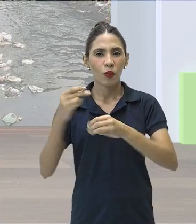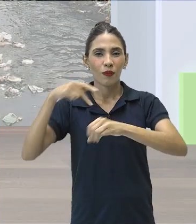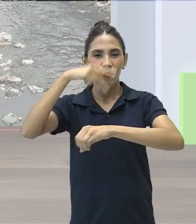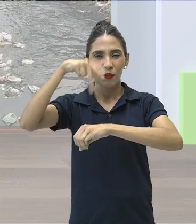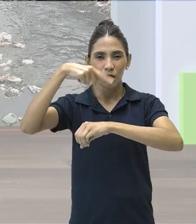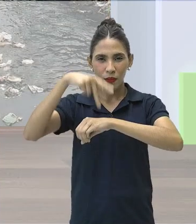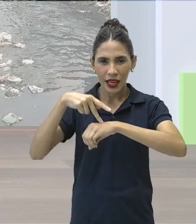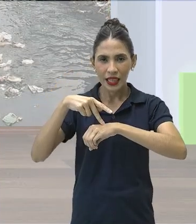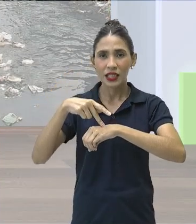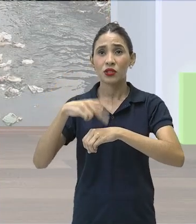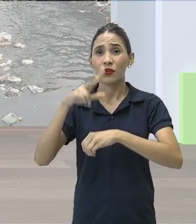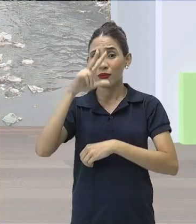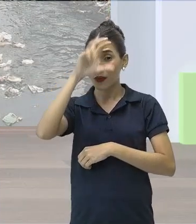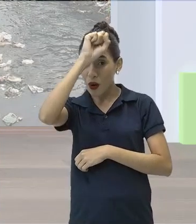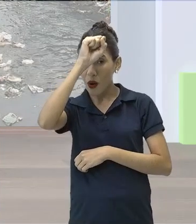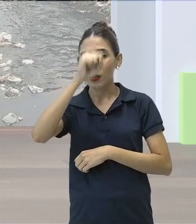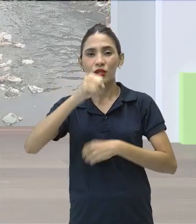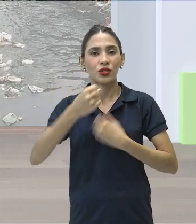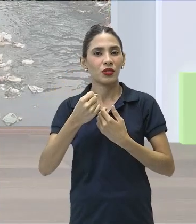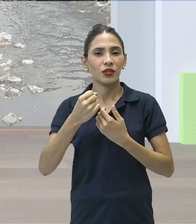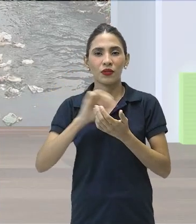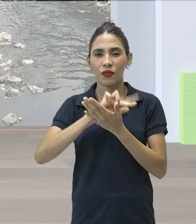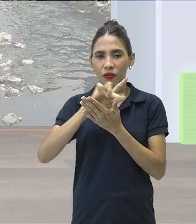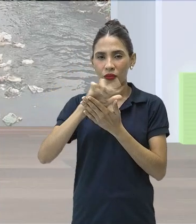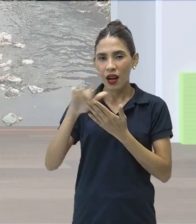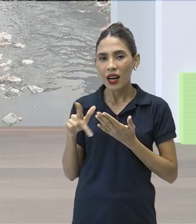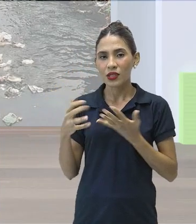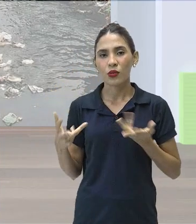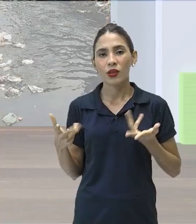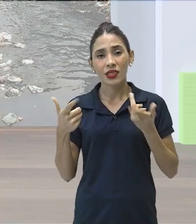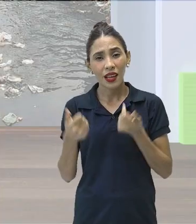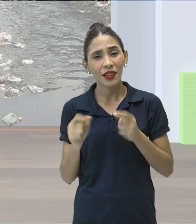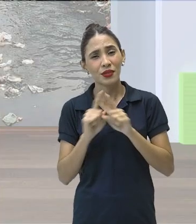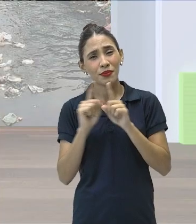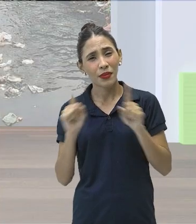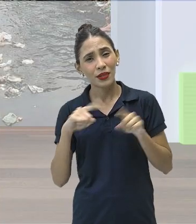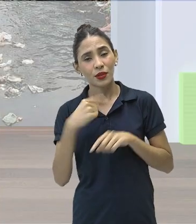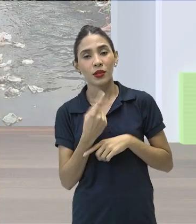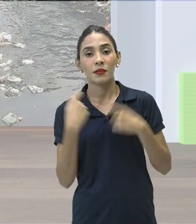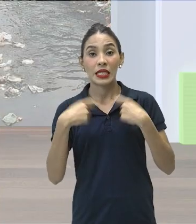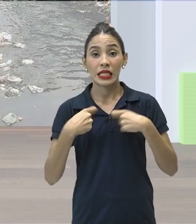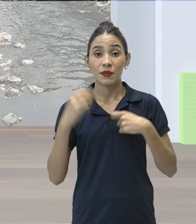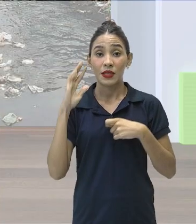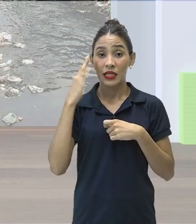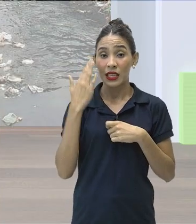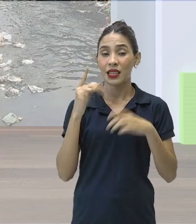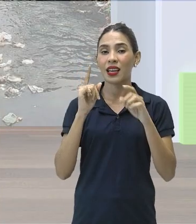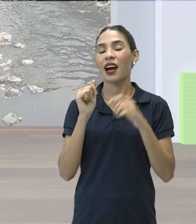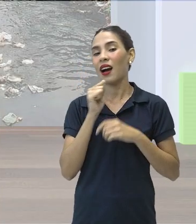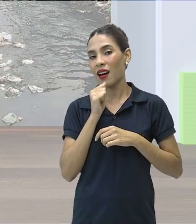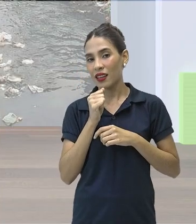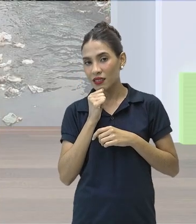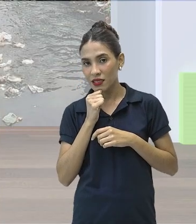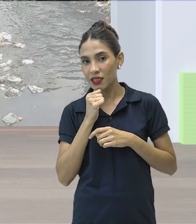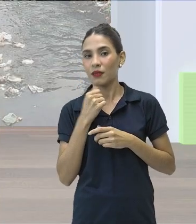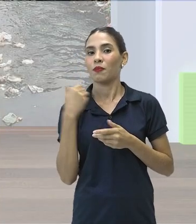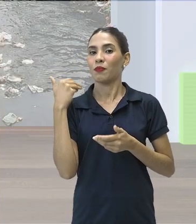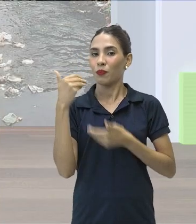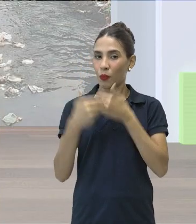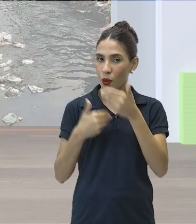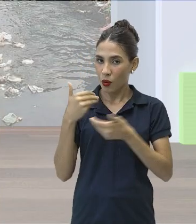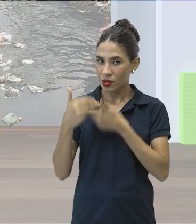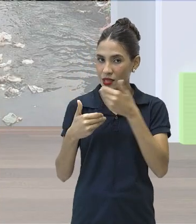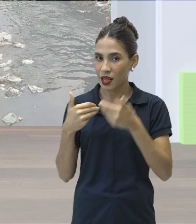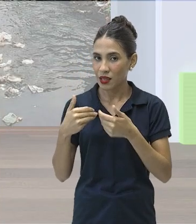recursos naturais, minerais, de biodiversidade, né? Mas a gente tem que entender que ele está em processo para ser